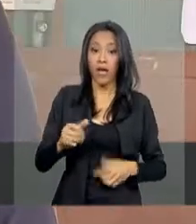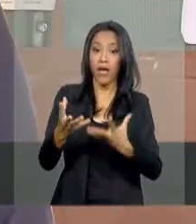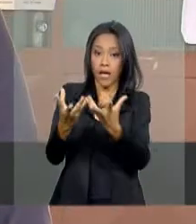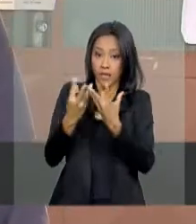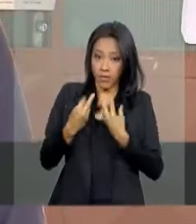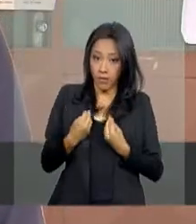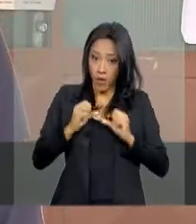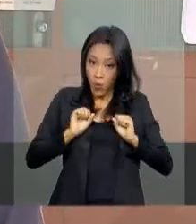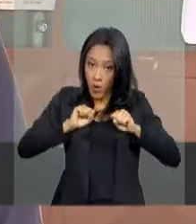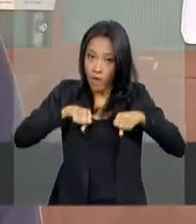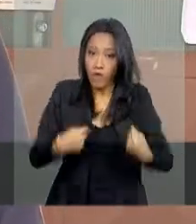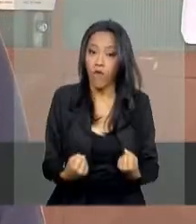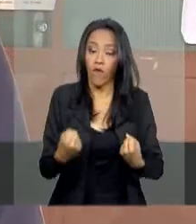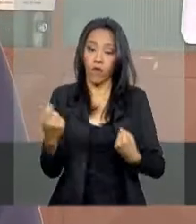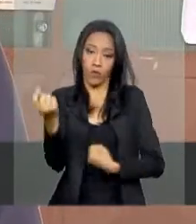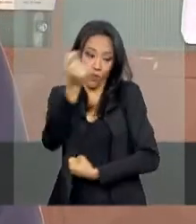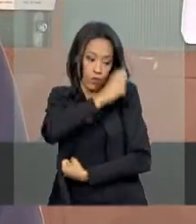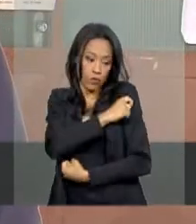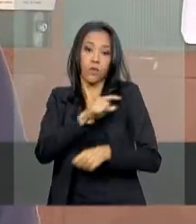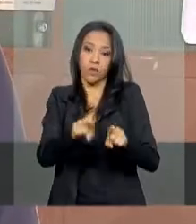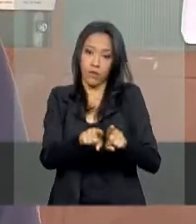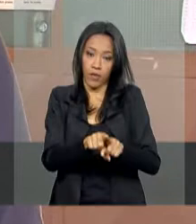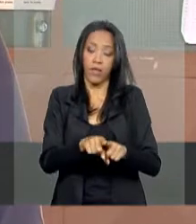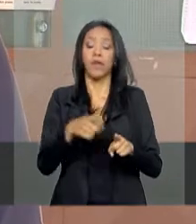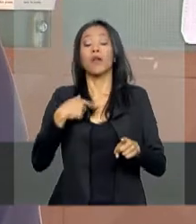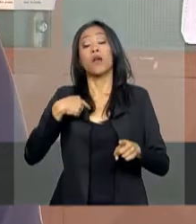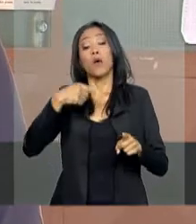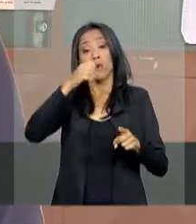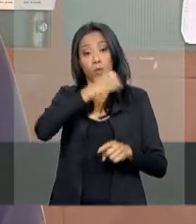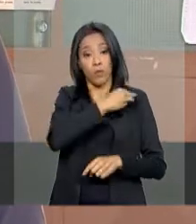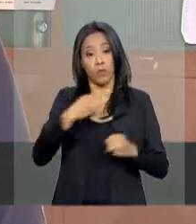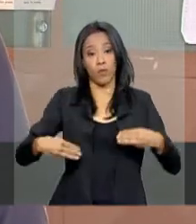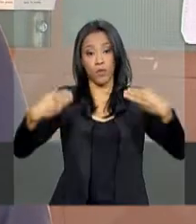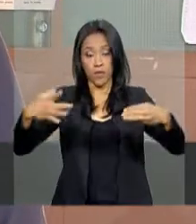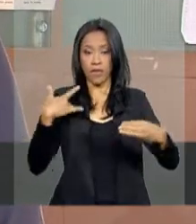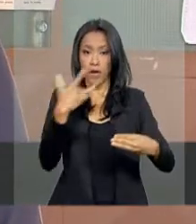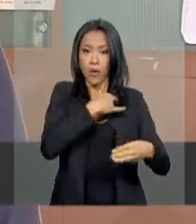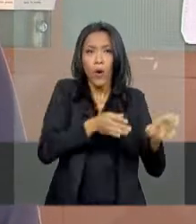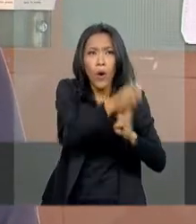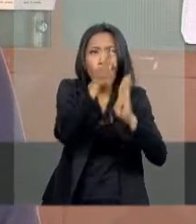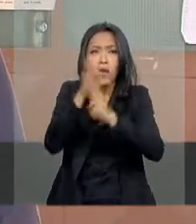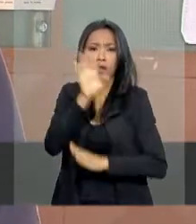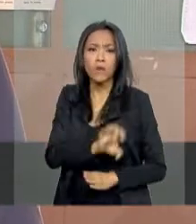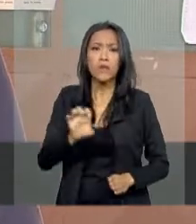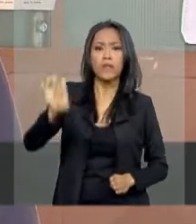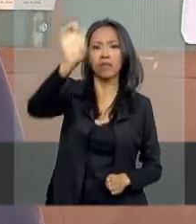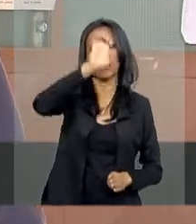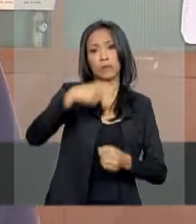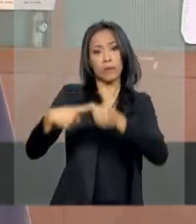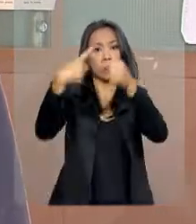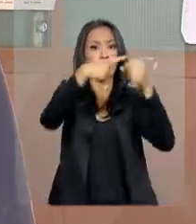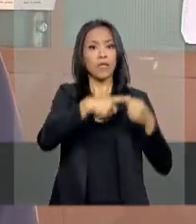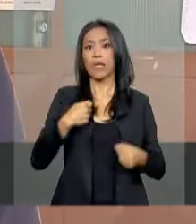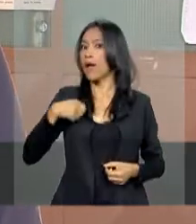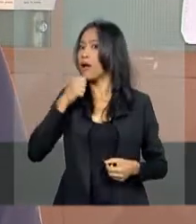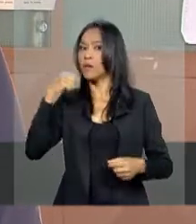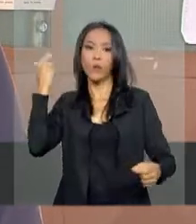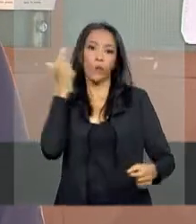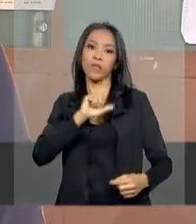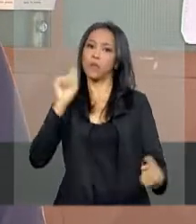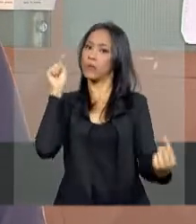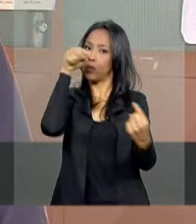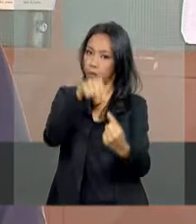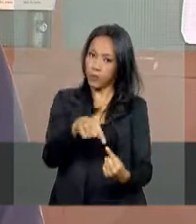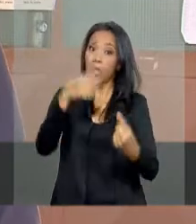reforço. O Ministério da Saúde orienta estados e municípios que não atingiram a meta que abram os postos de